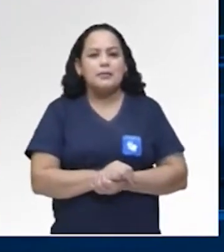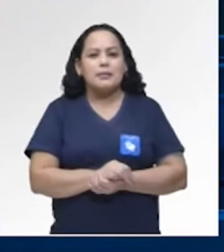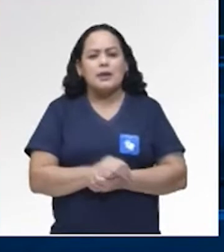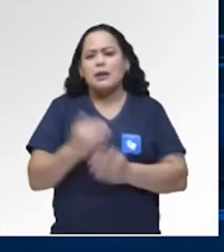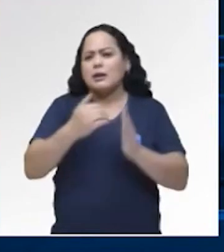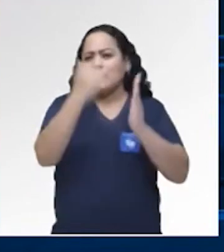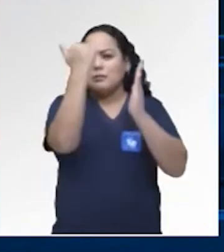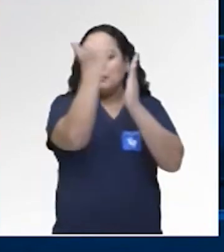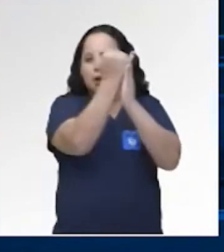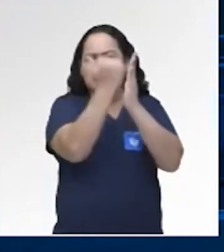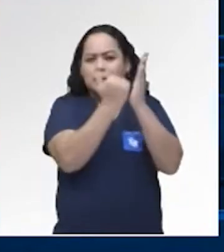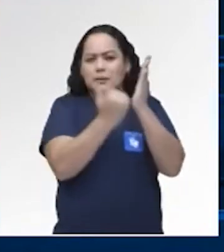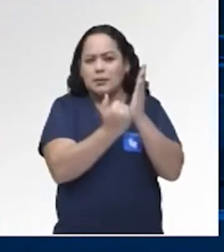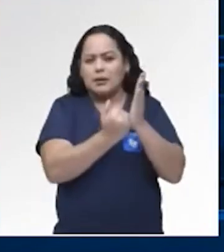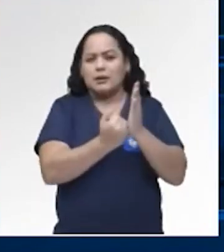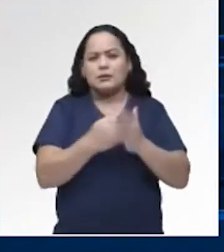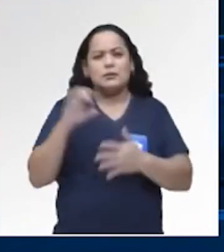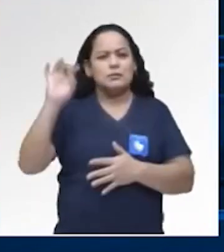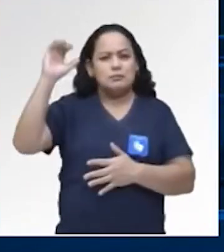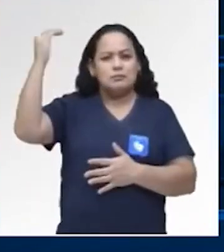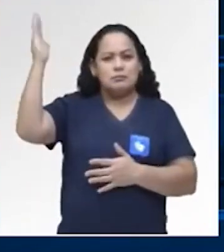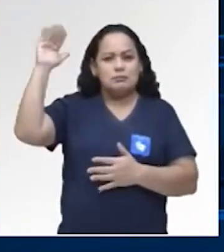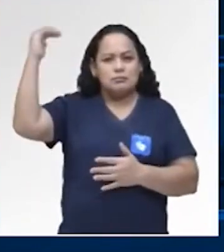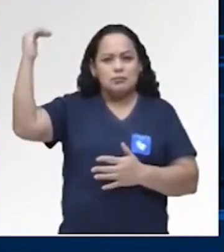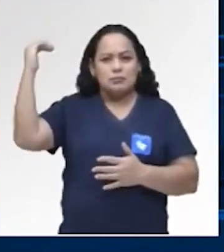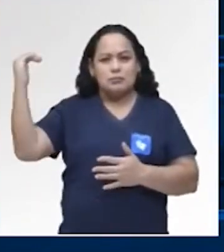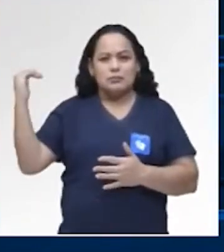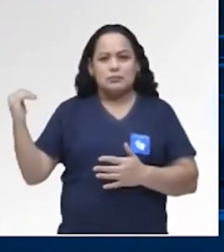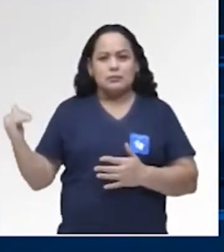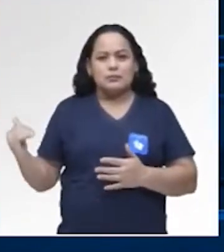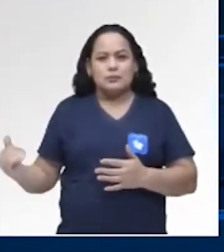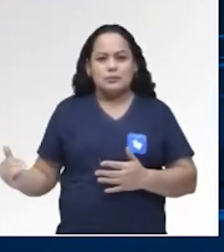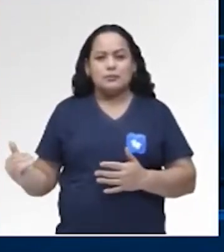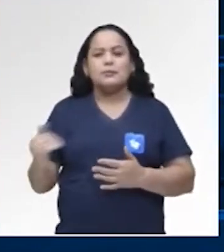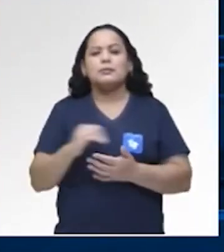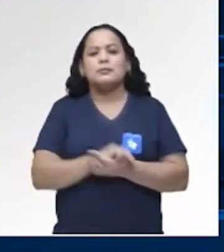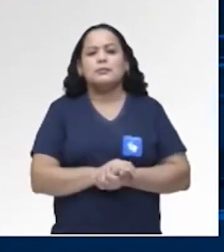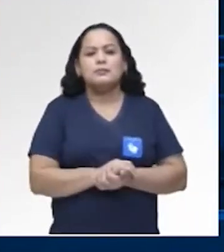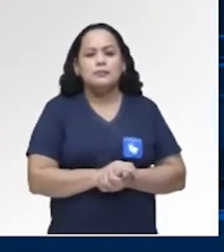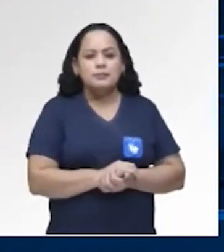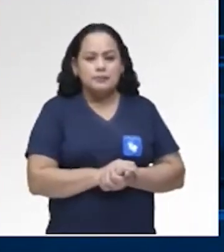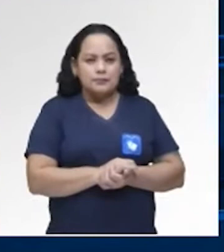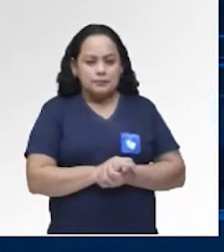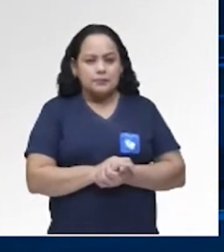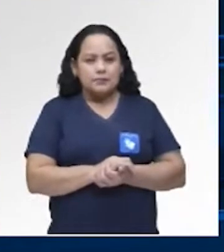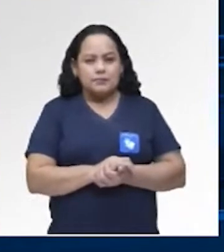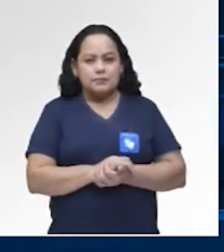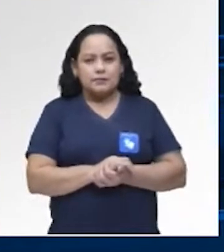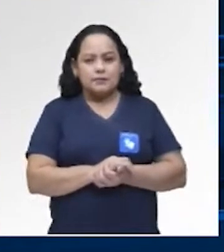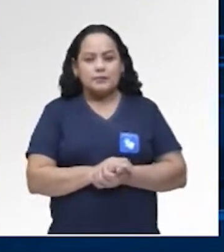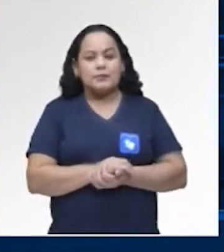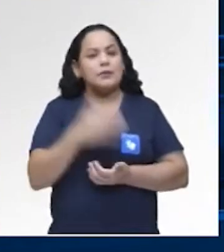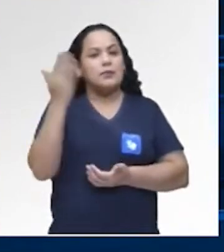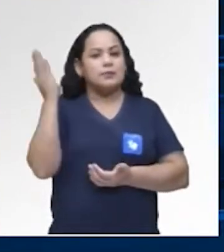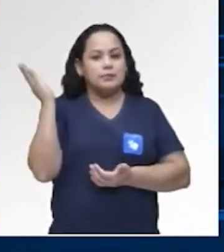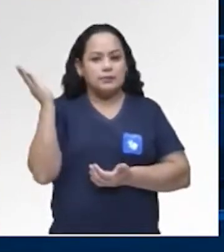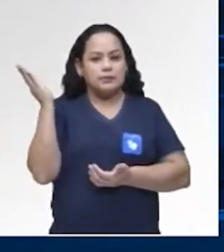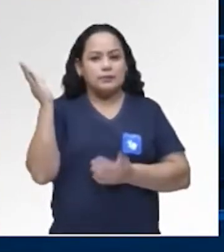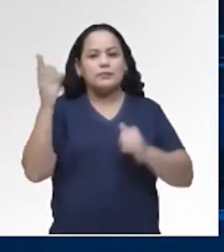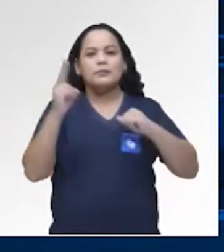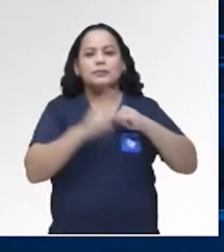decide, be, stop, study, live and wait. Então essa lista de verbos